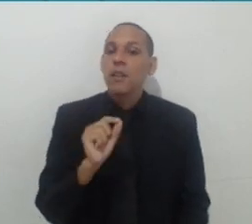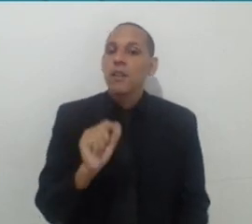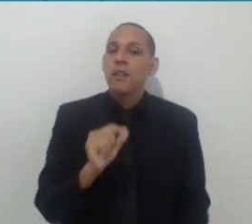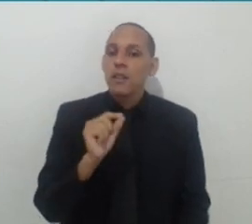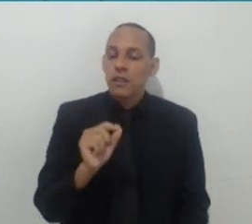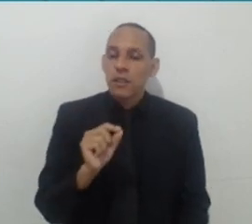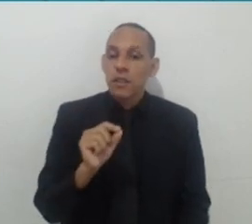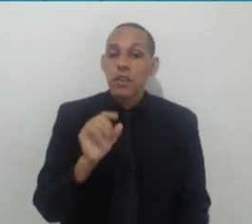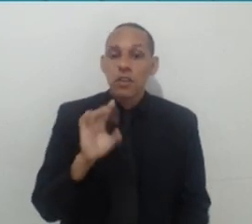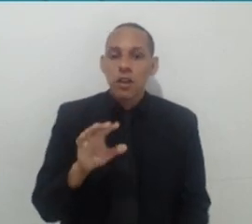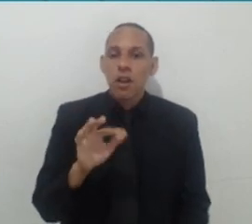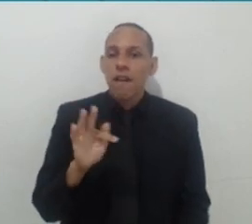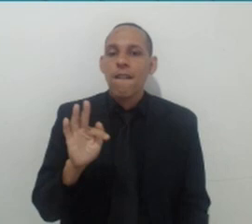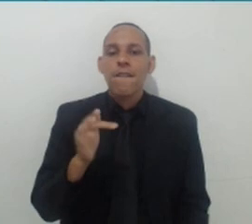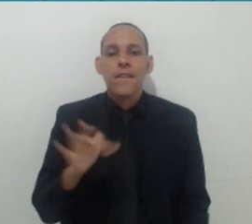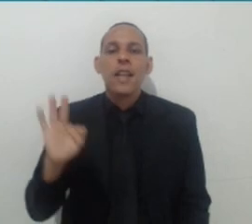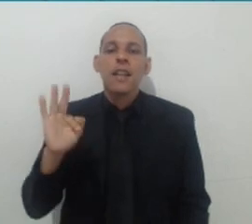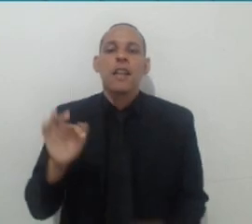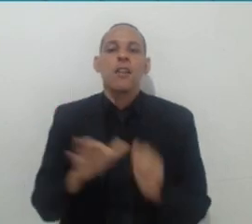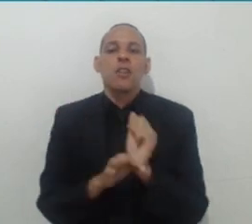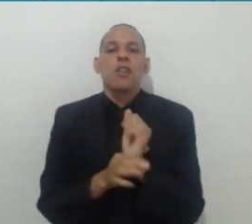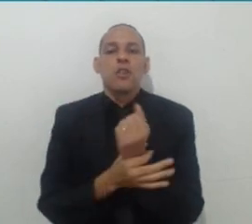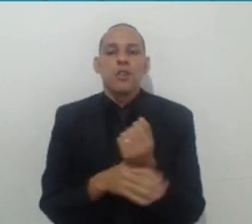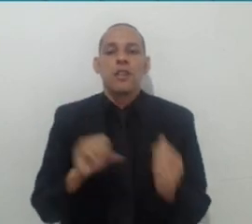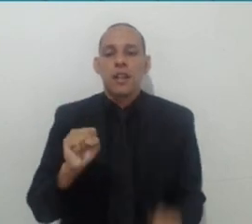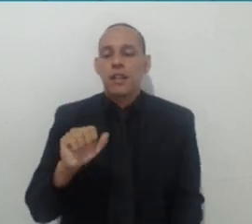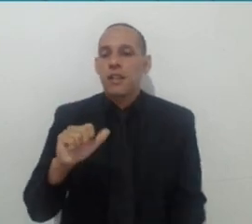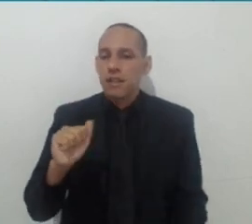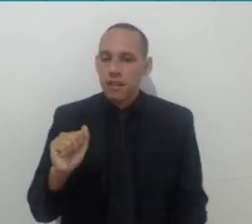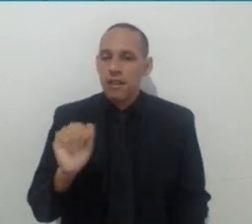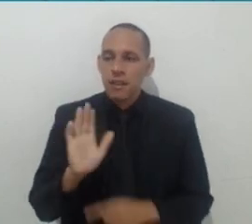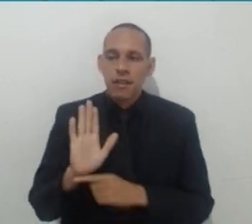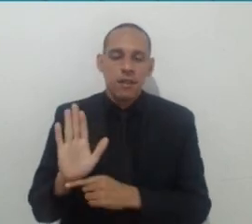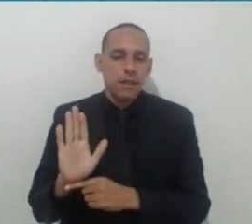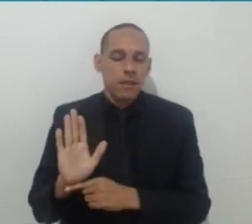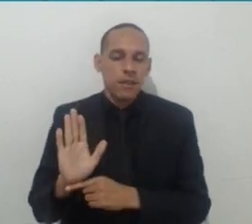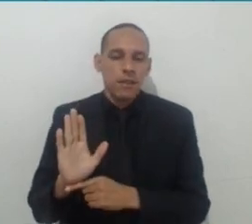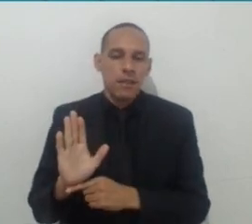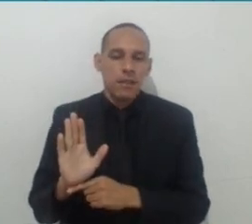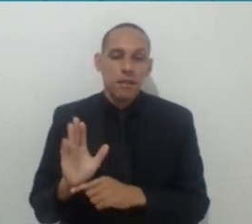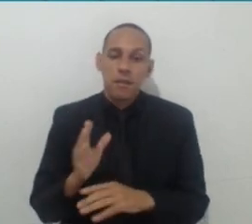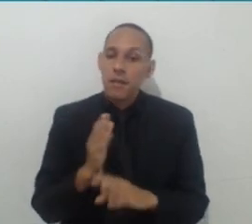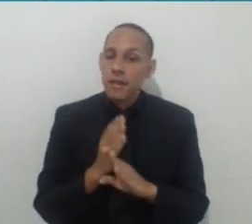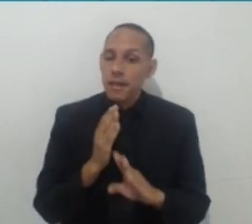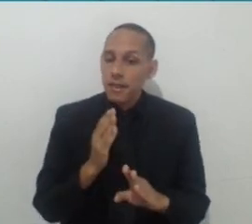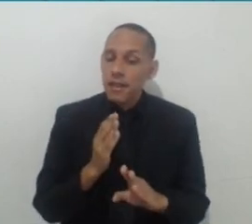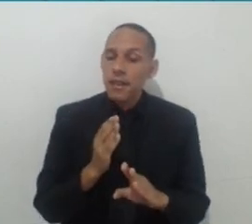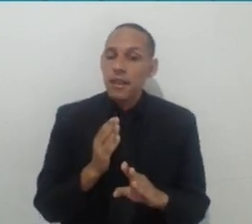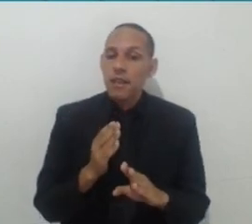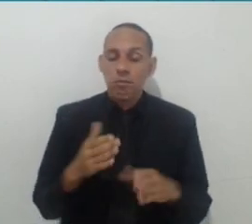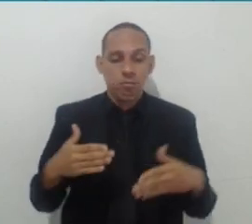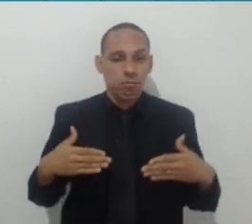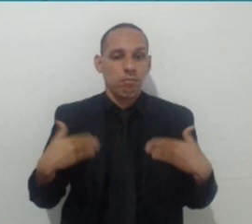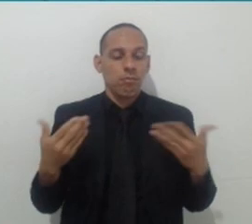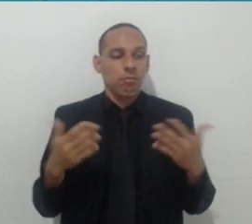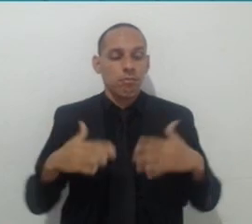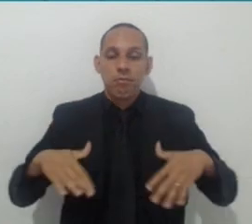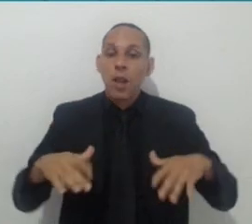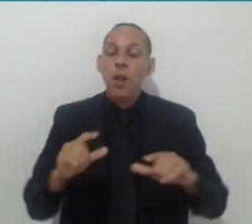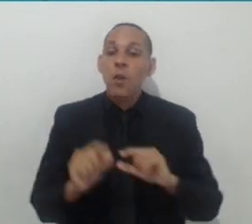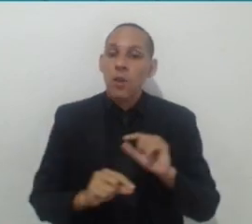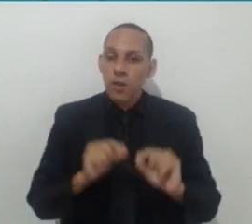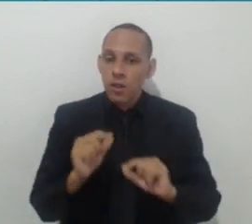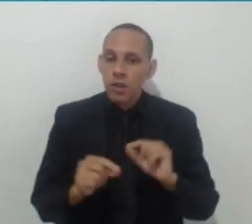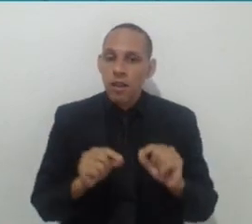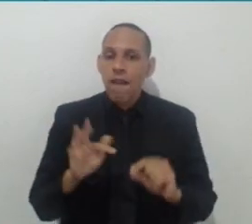da Federal Seguros S.A. Tá? No entanto, para surpresa geral, após a cientificação da